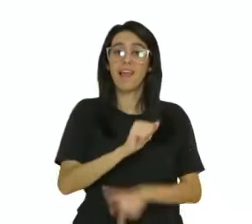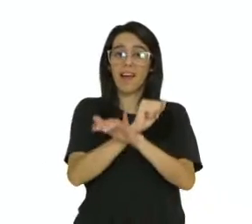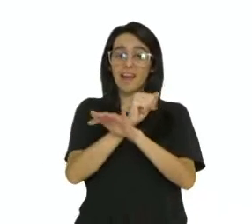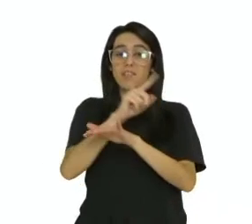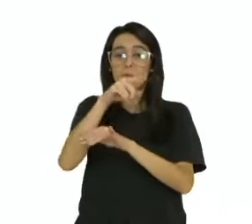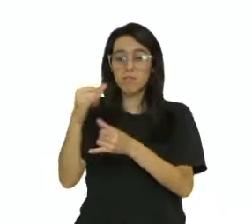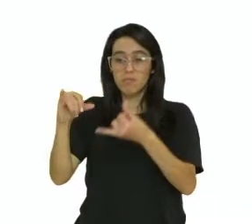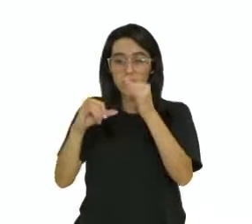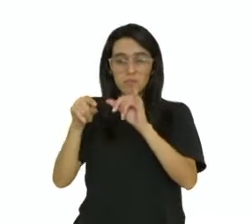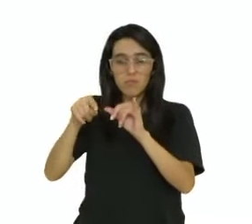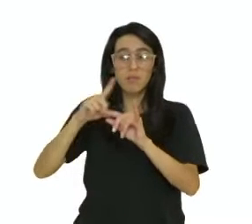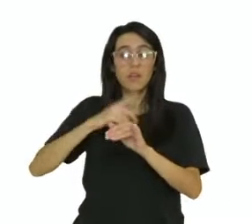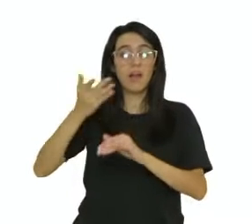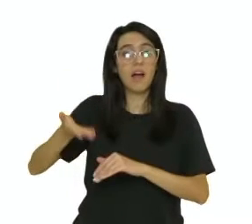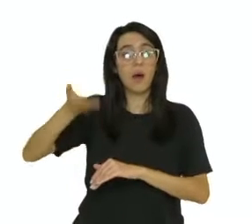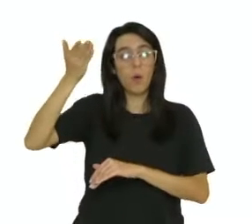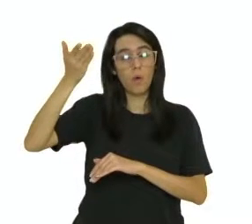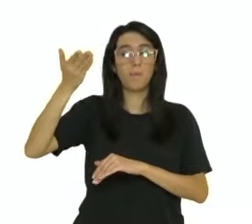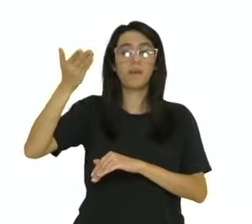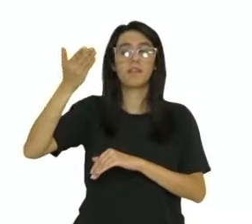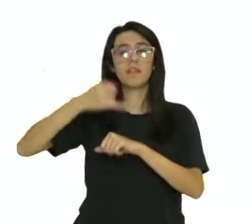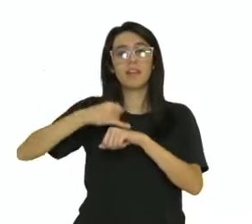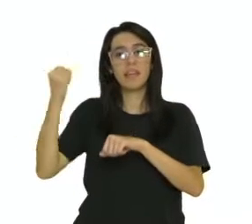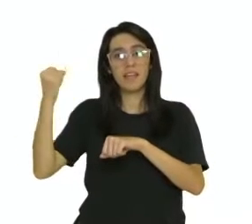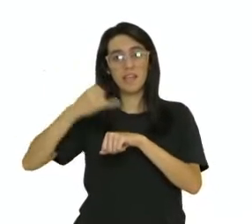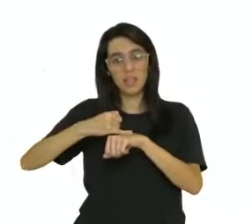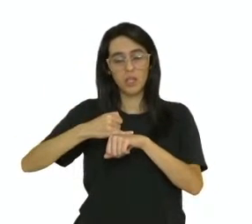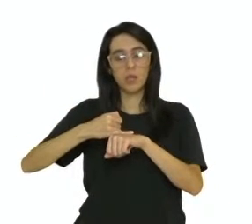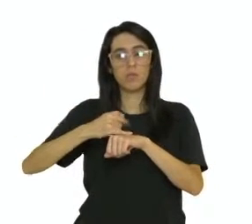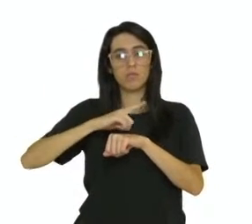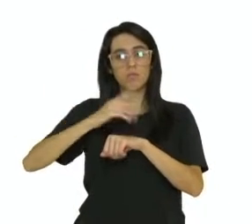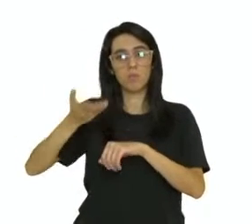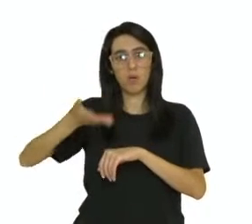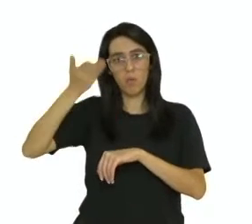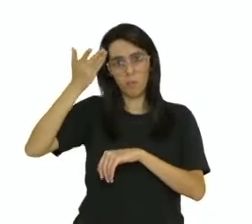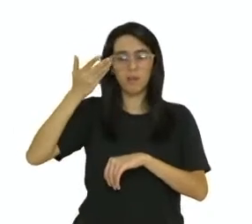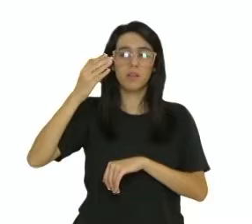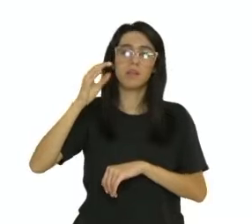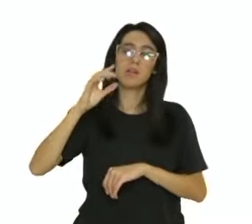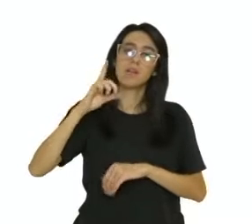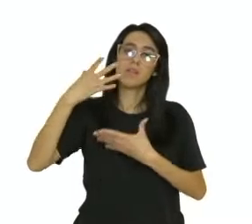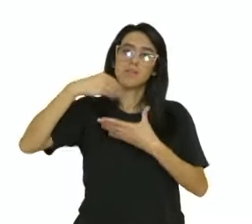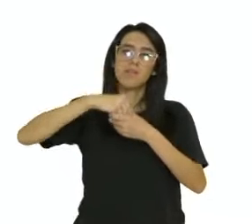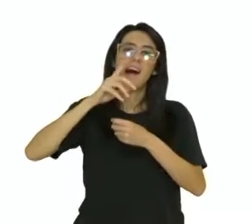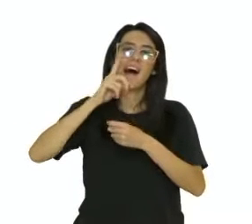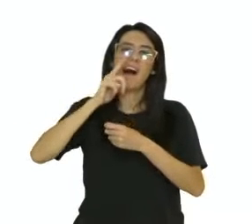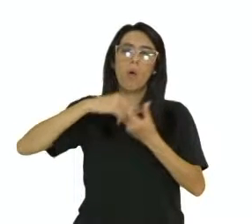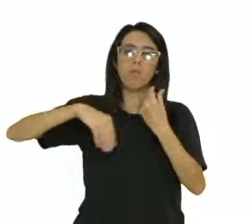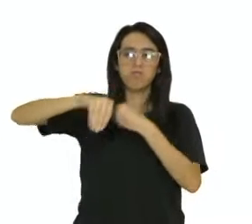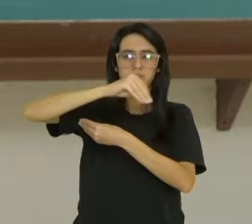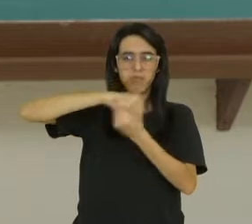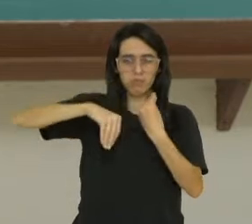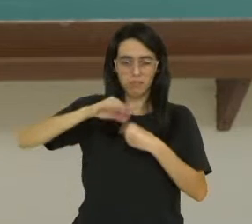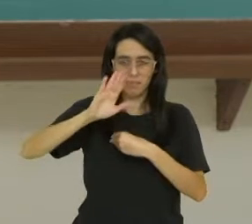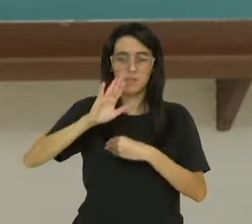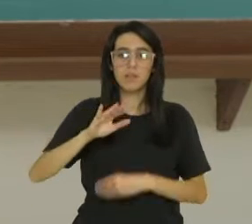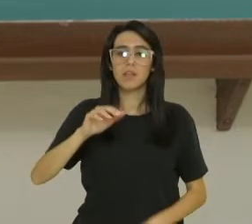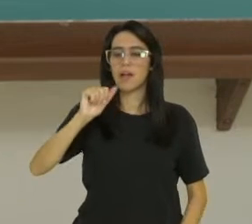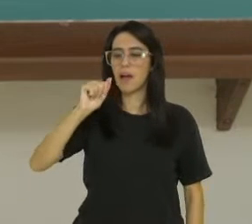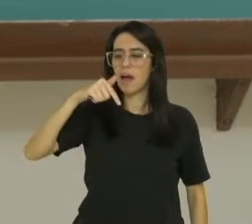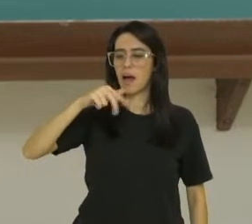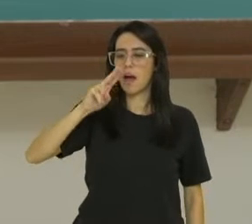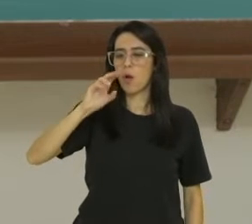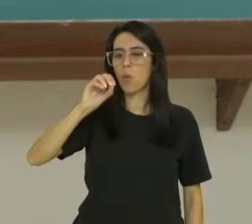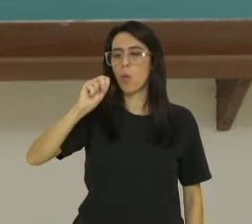de íons, ou prótons H+, ou hidrônio H3O+, em solução aquosa. E solução aquosa